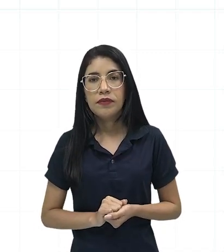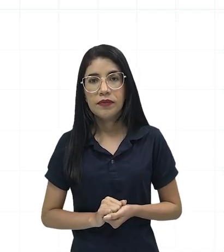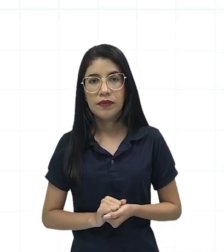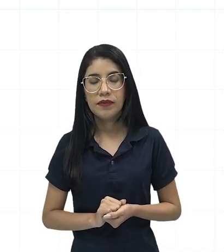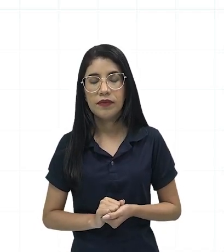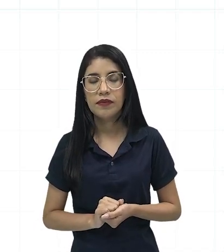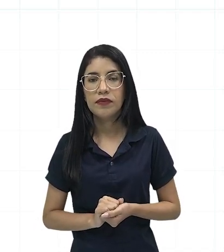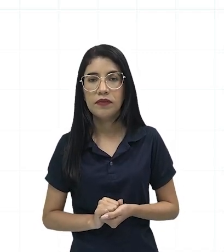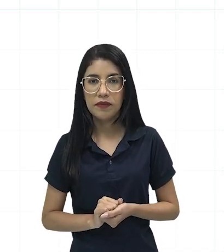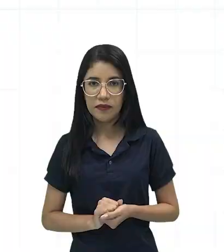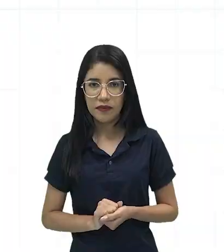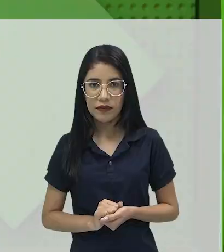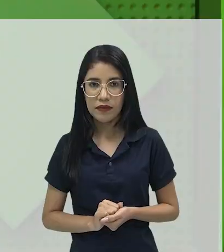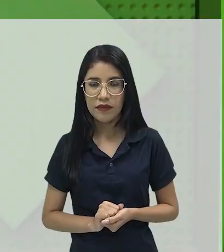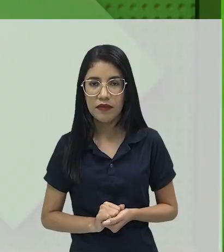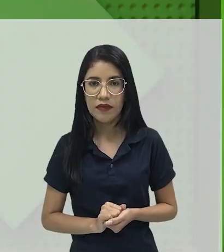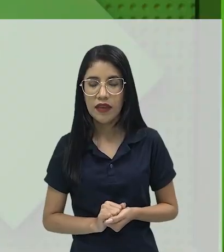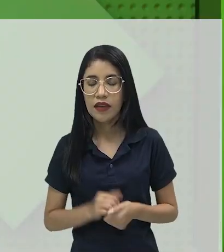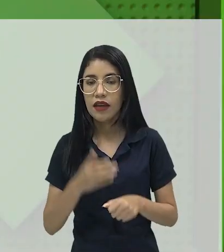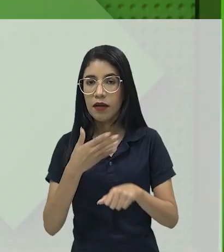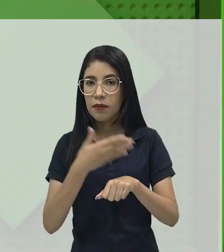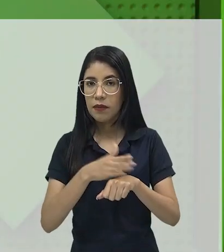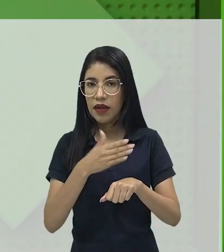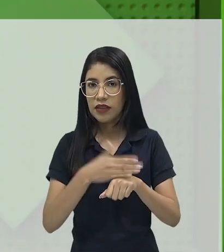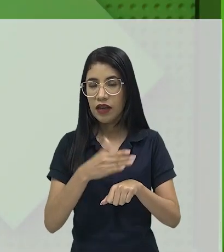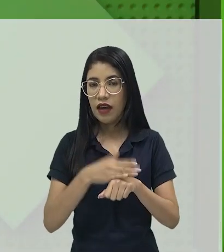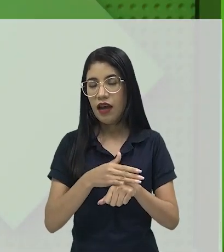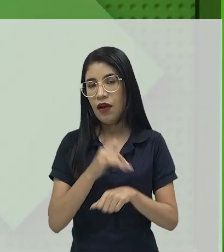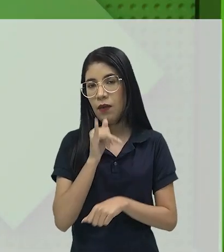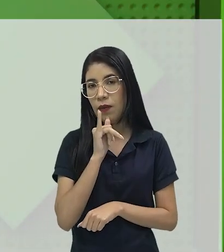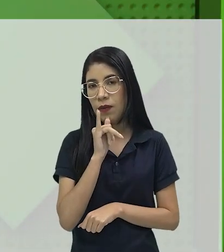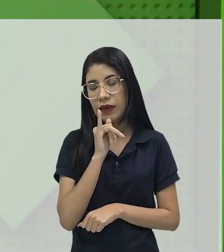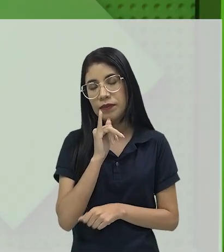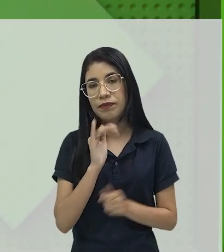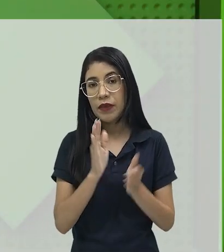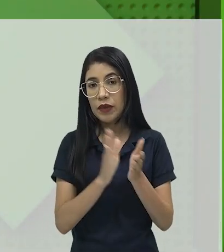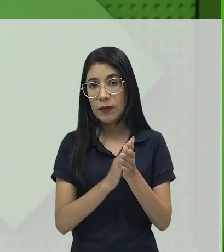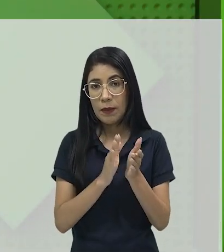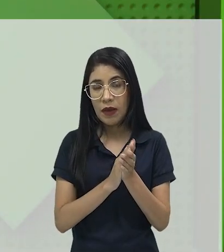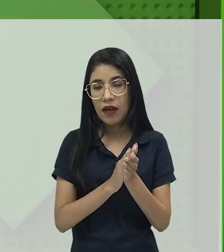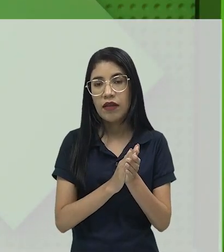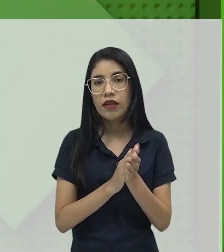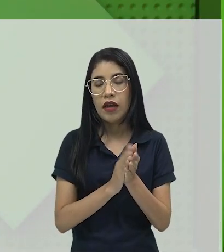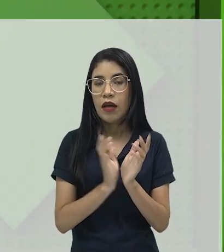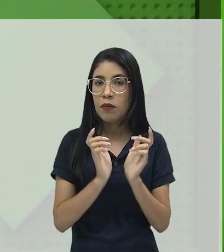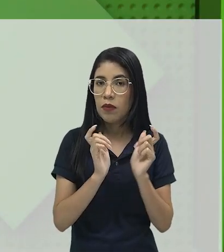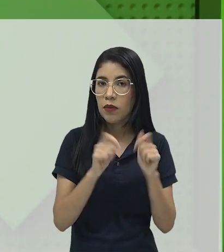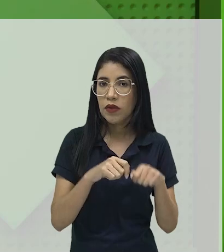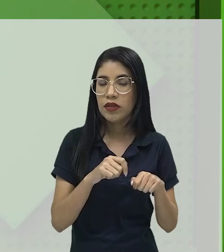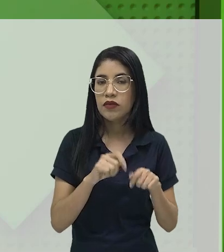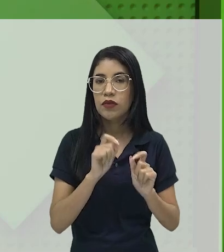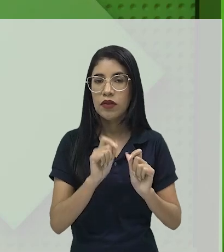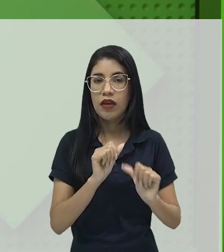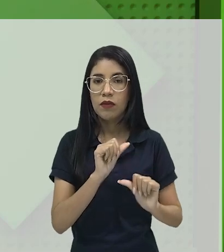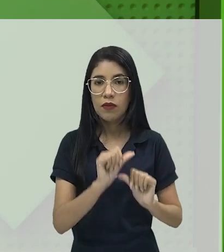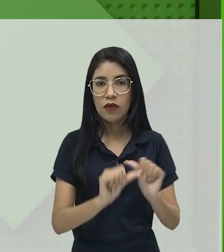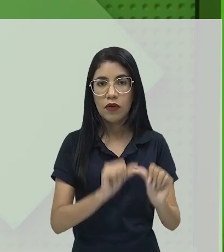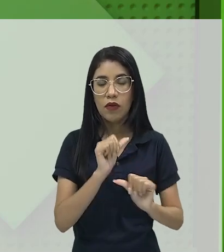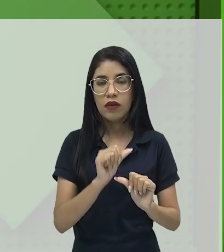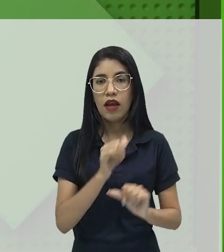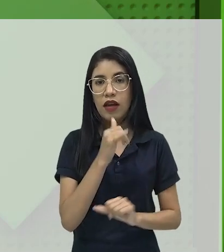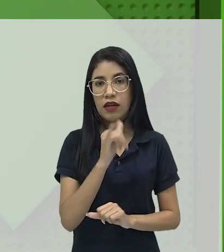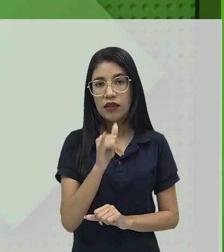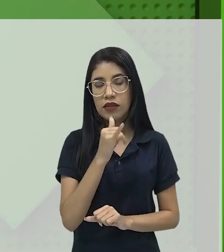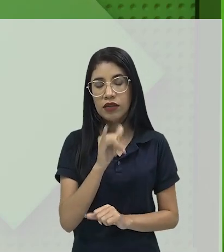colocar em prática esse exemplo, quando a gente bate a palma, a gente consegue transformar essa